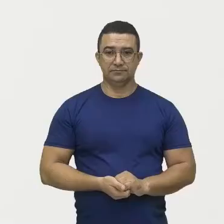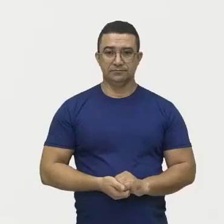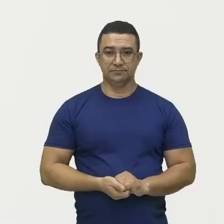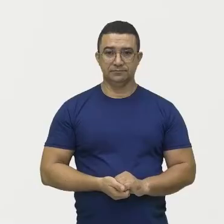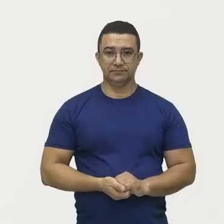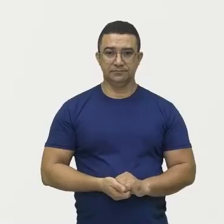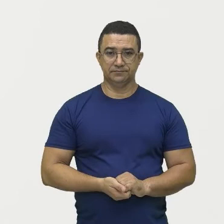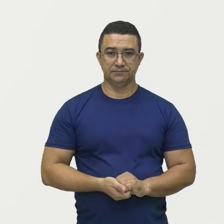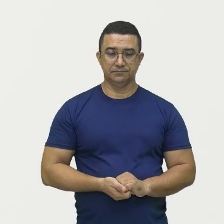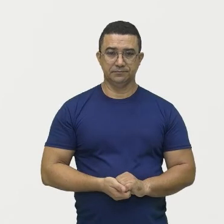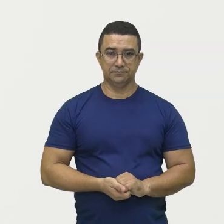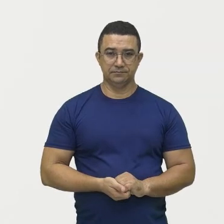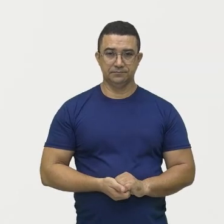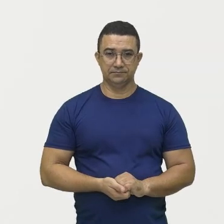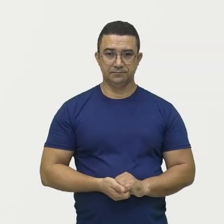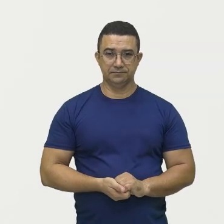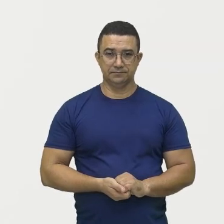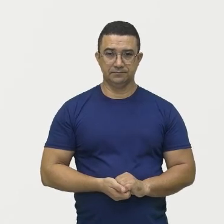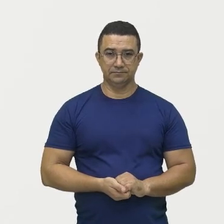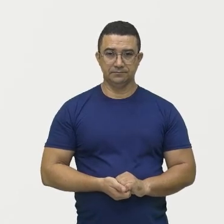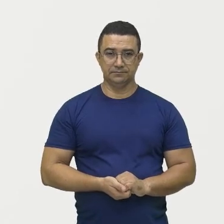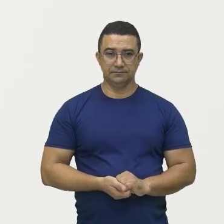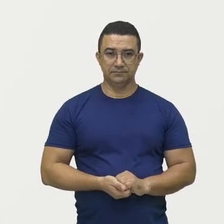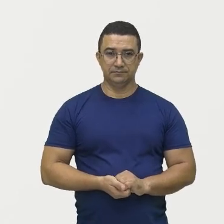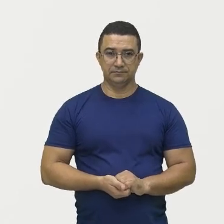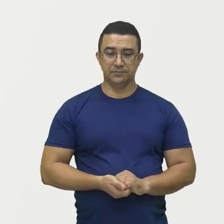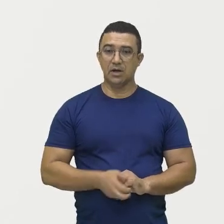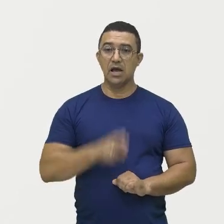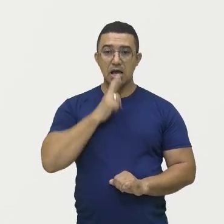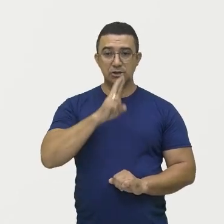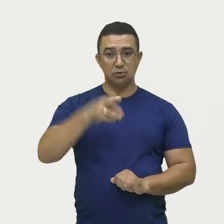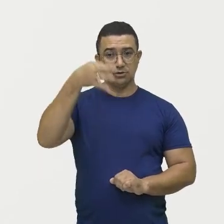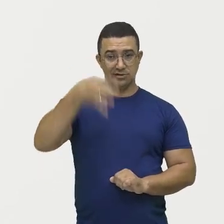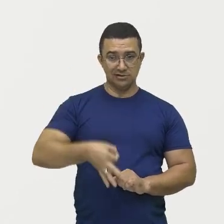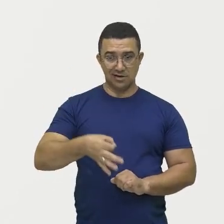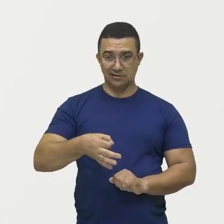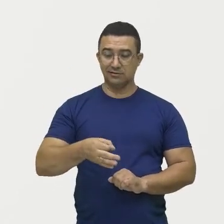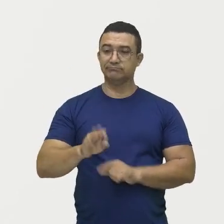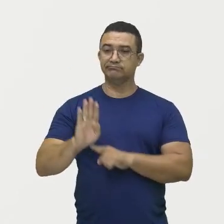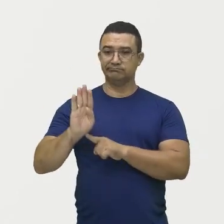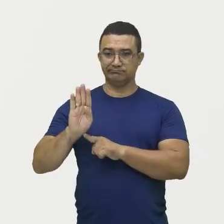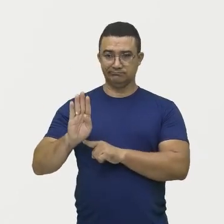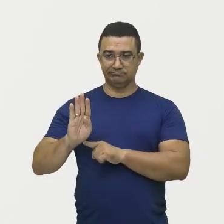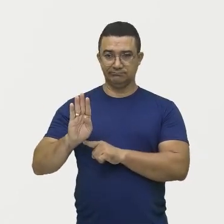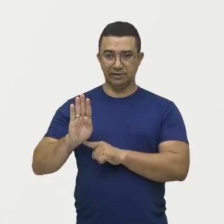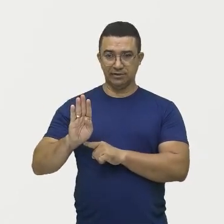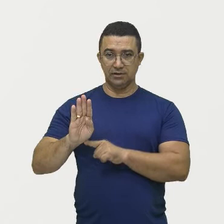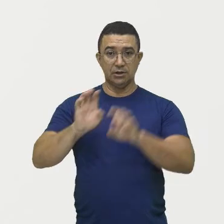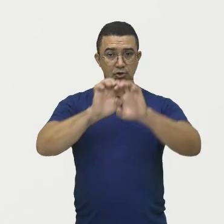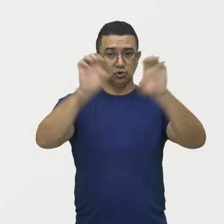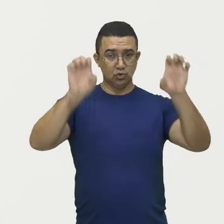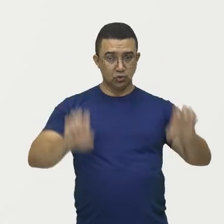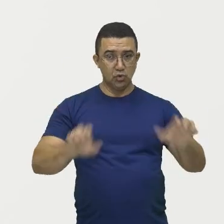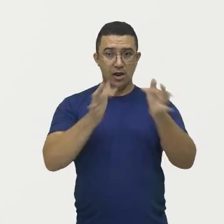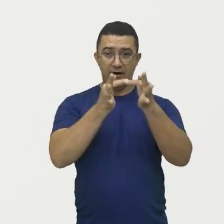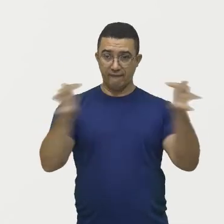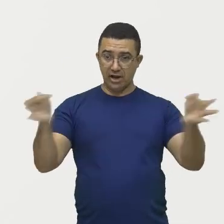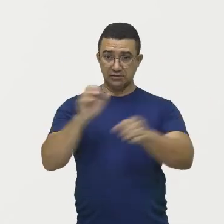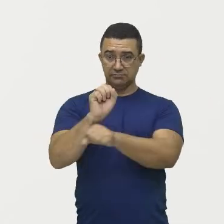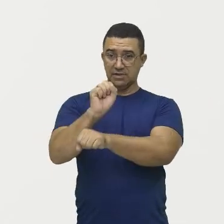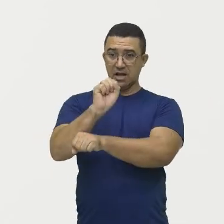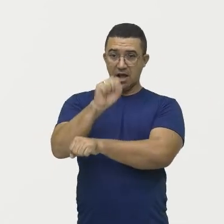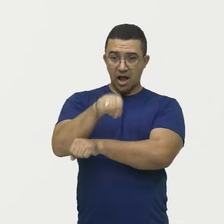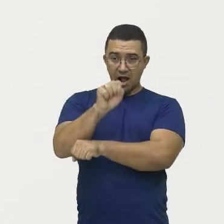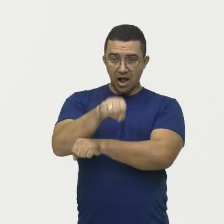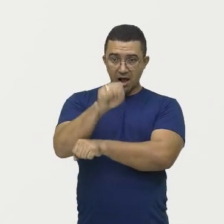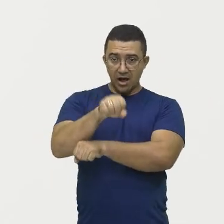3. Vamos ver se vocês acertaram então. Então a resposta correta é mesmo a letra B. A estrutura das frases afirmativas com